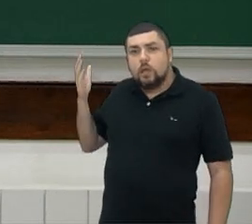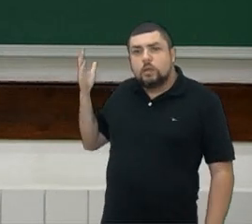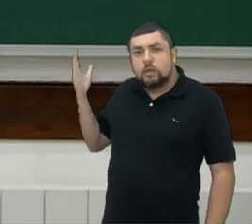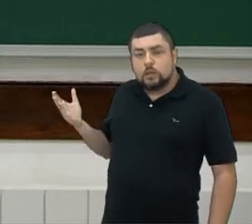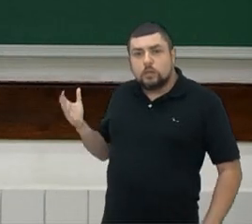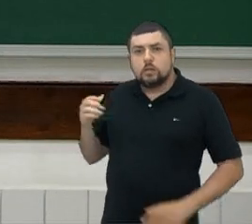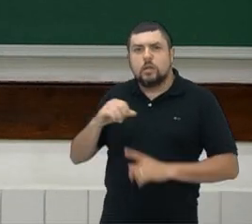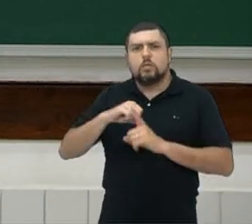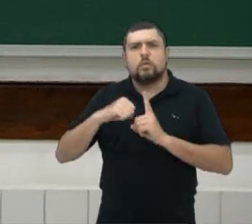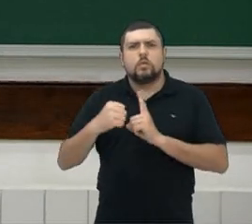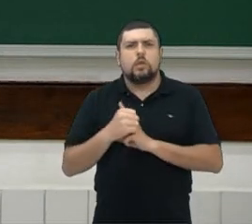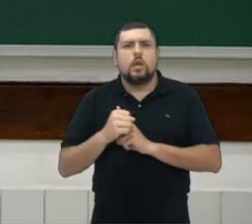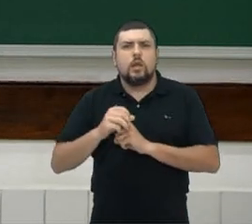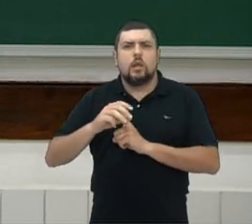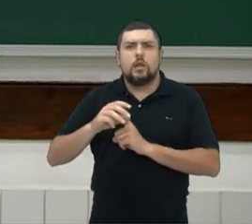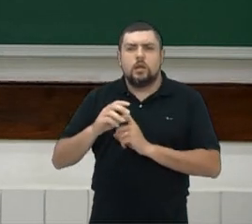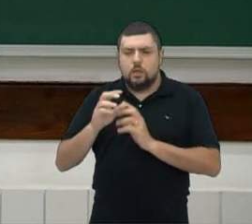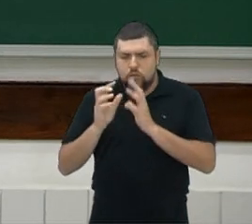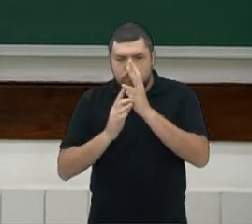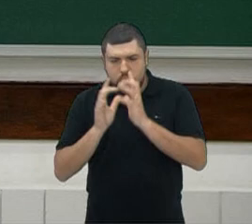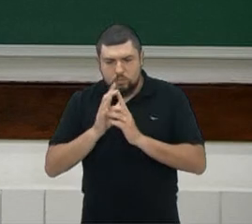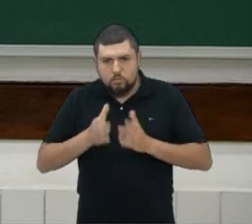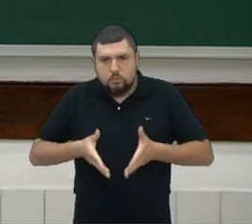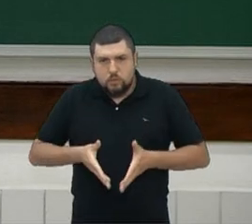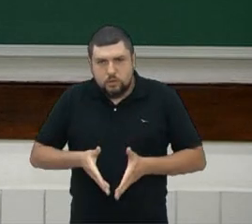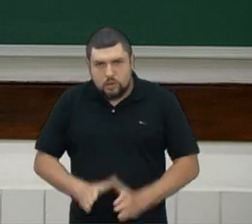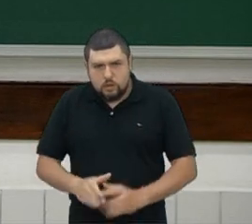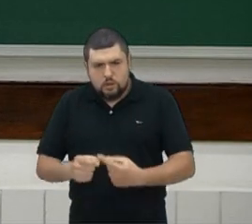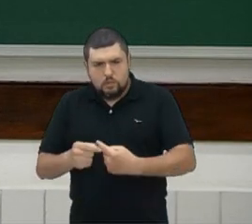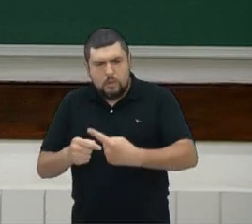né? 3 mil anos antes de Cristo,